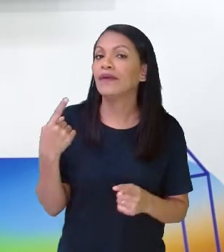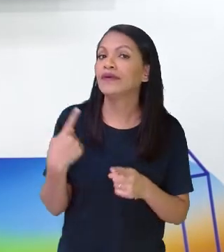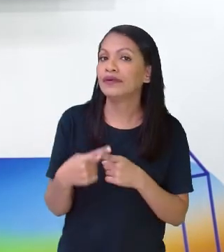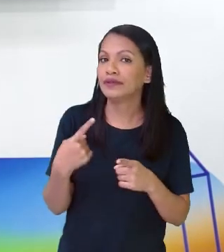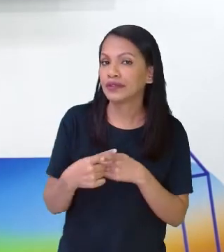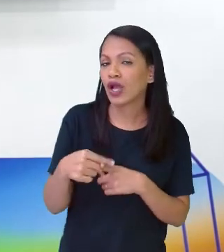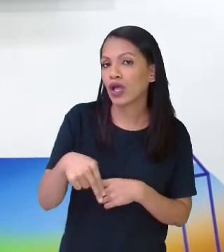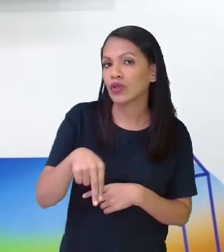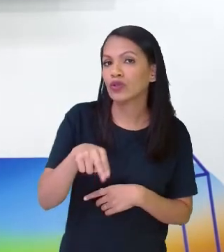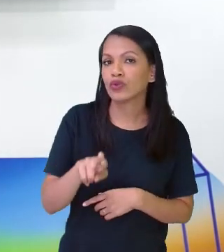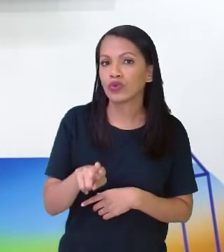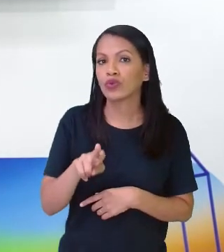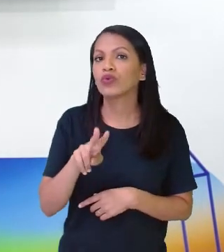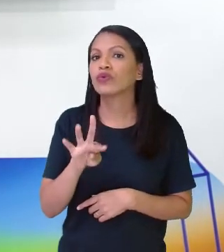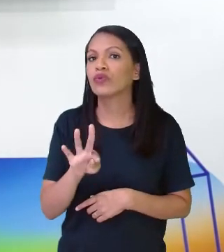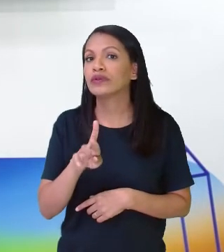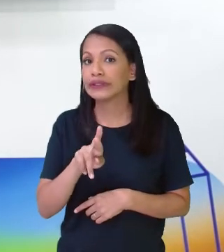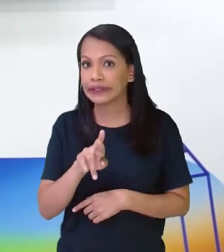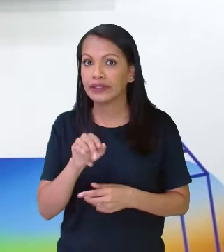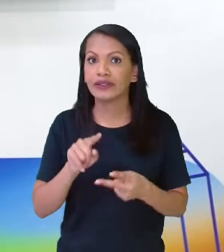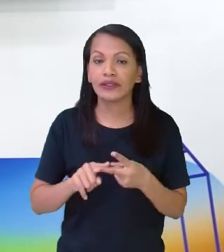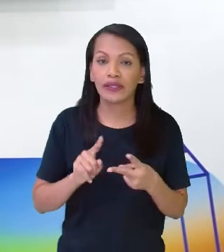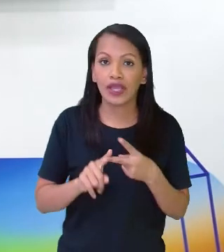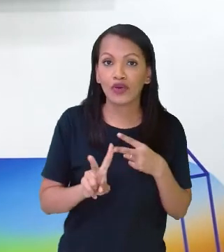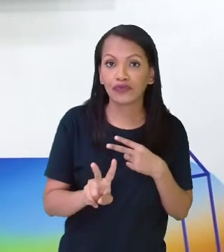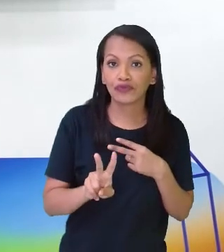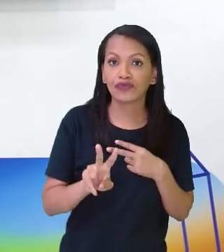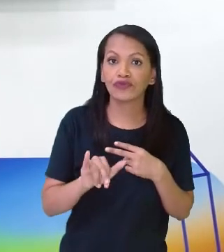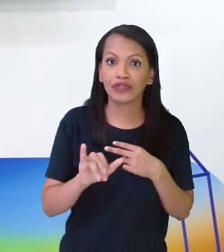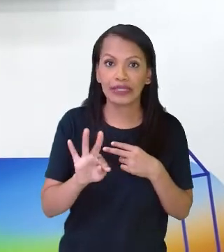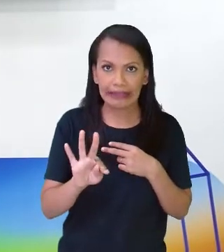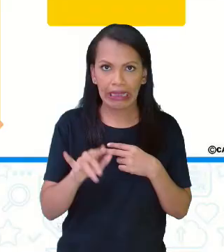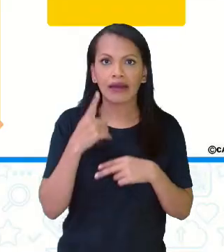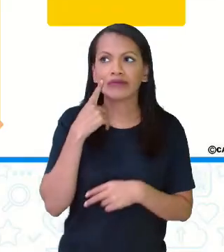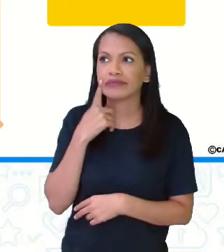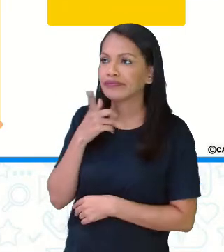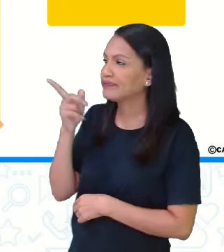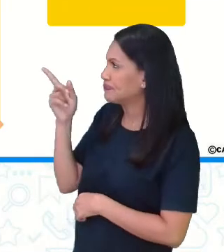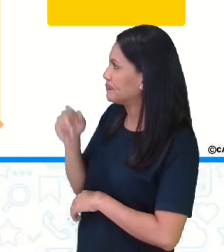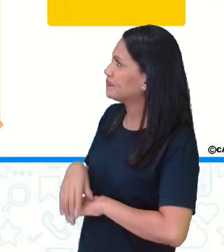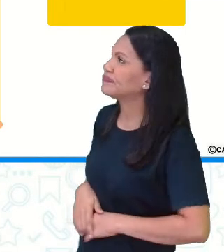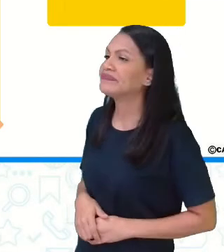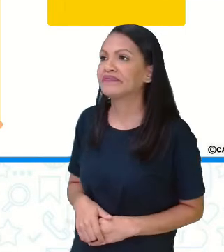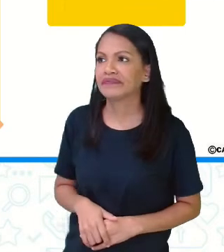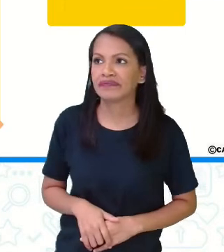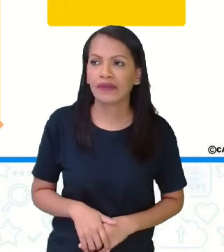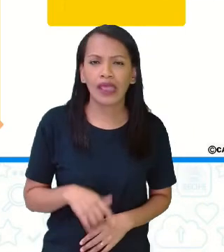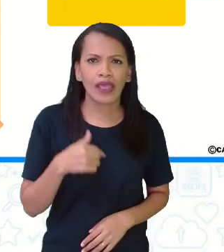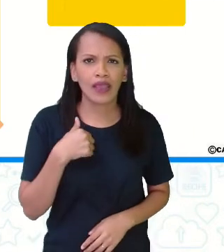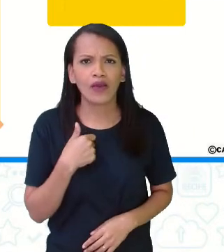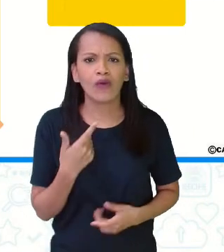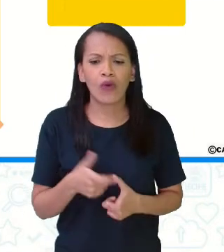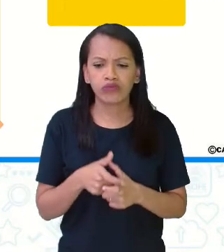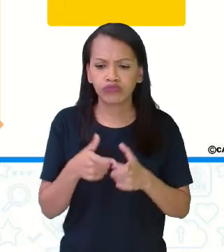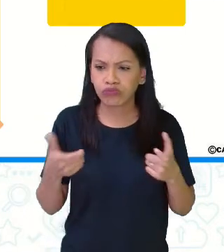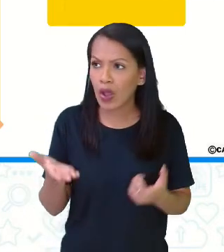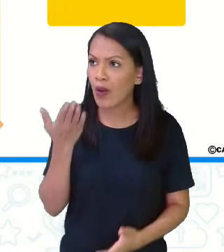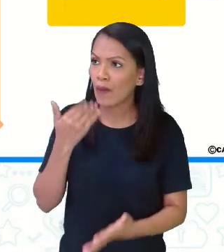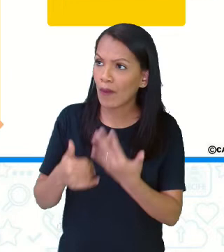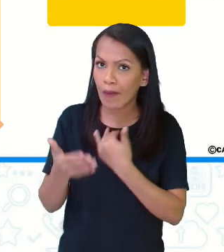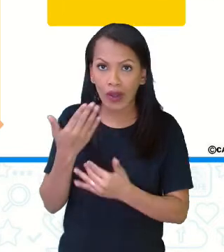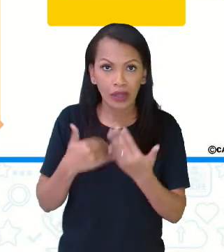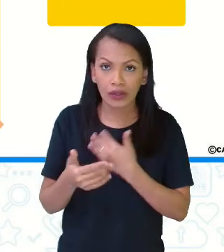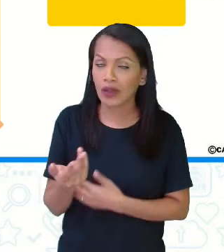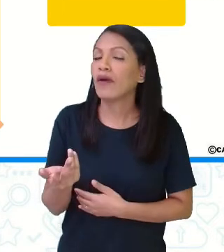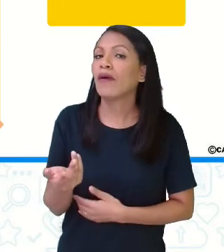nutrientes, das vitaminas importantes para nós. Não adianta ingerir doses altas de vitaminas, é o que eu acabei